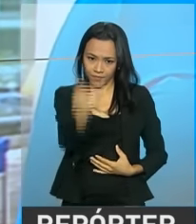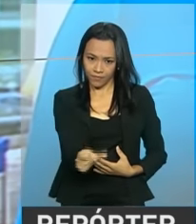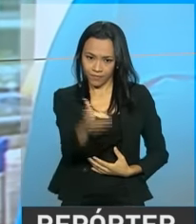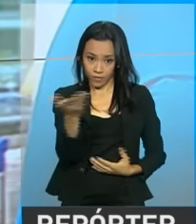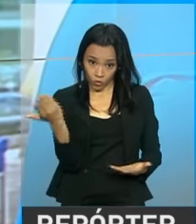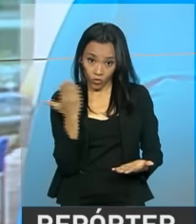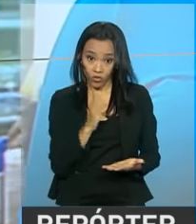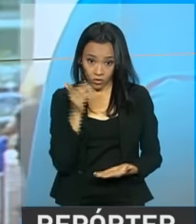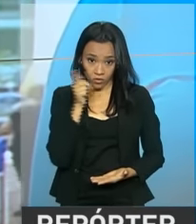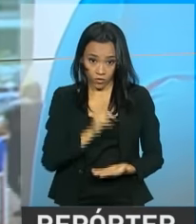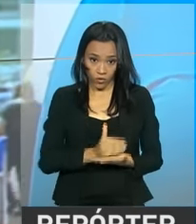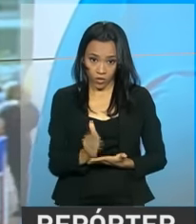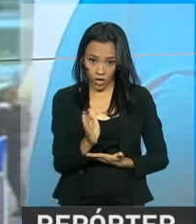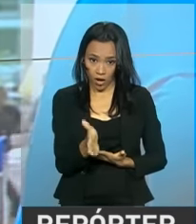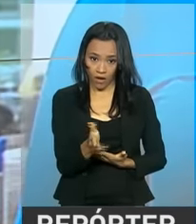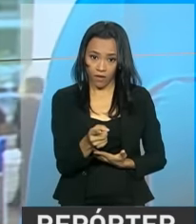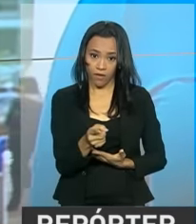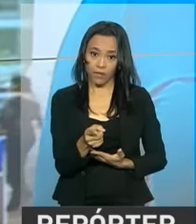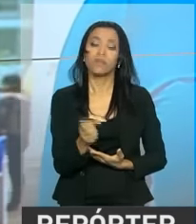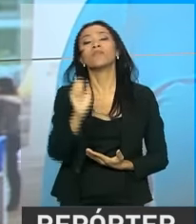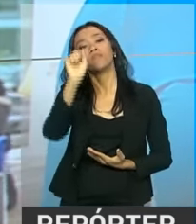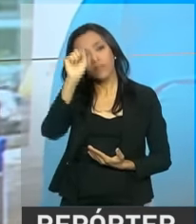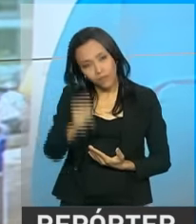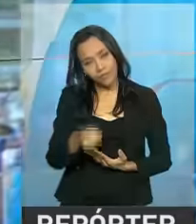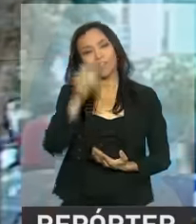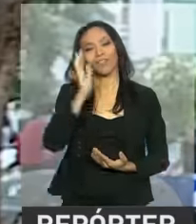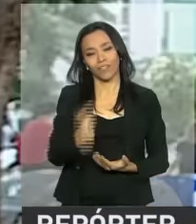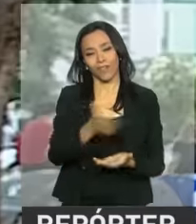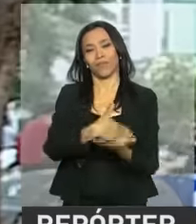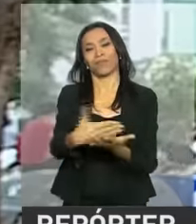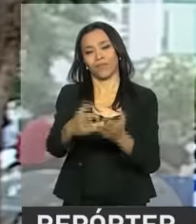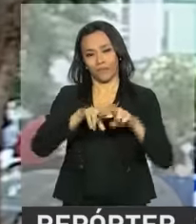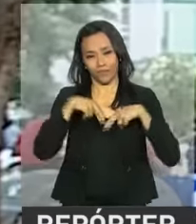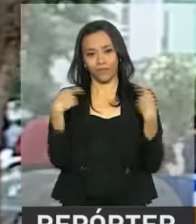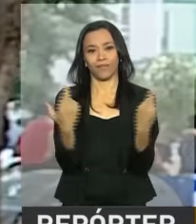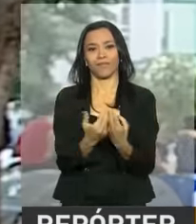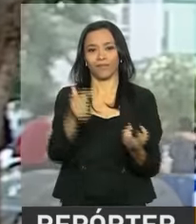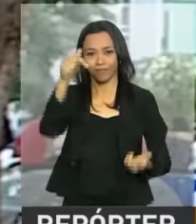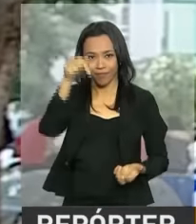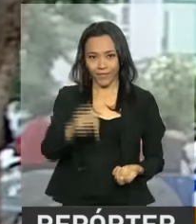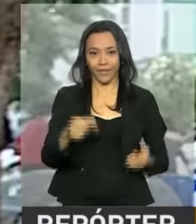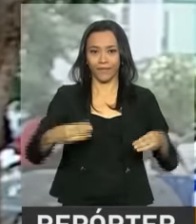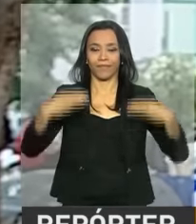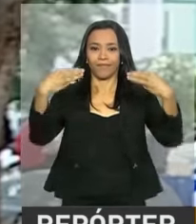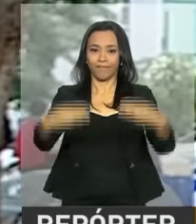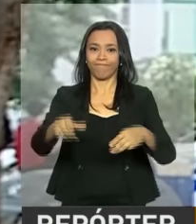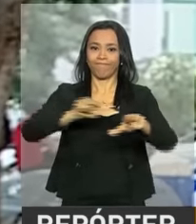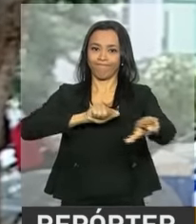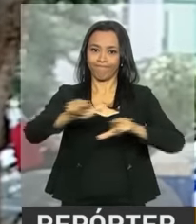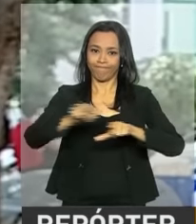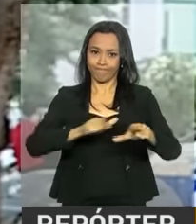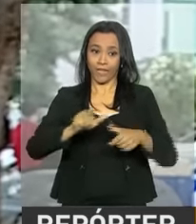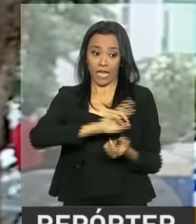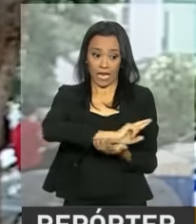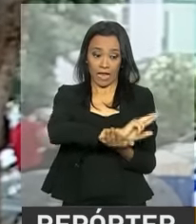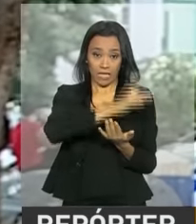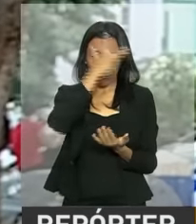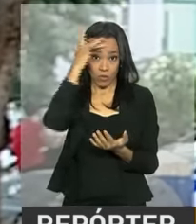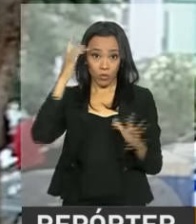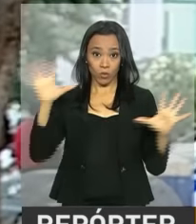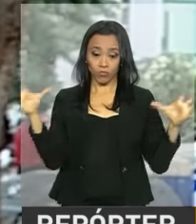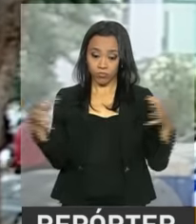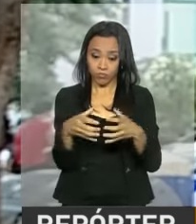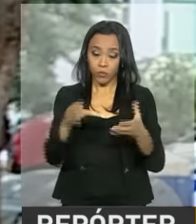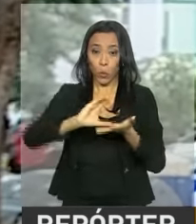já começou sim Renata a reunião já começou aqui no Ministério do Trabalho os conselheiros devem